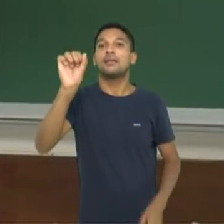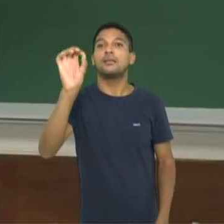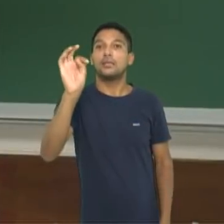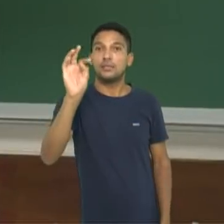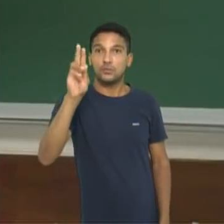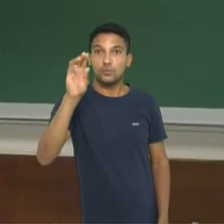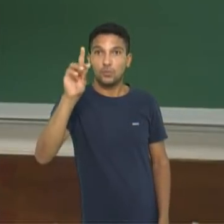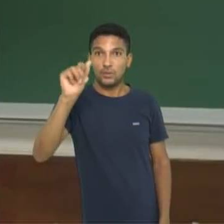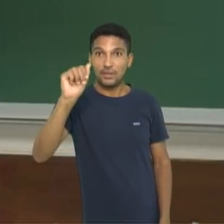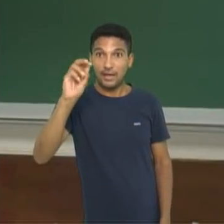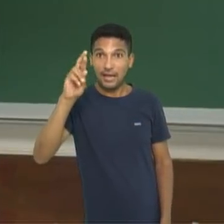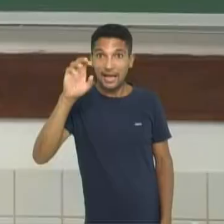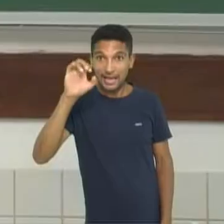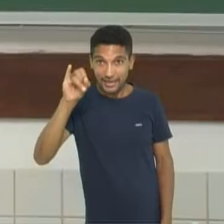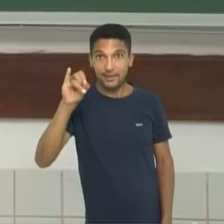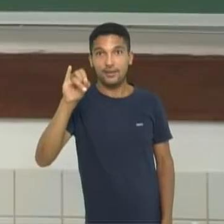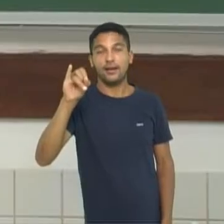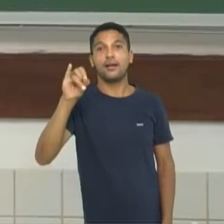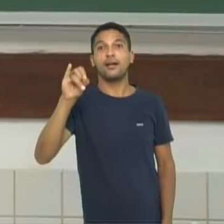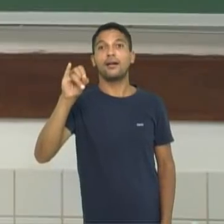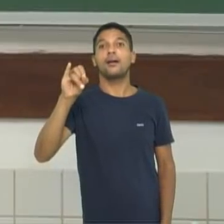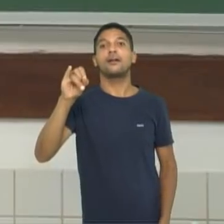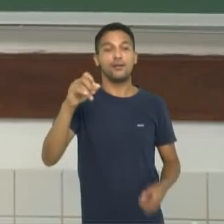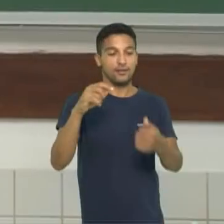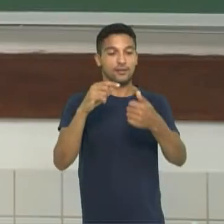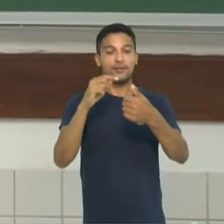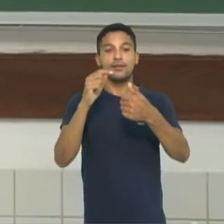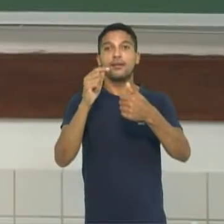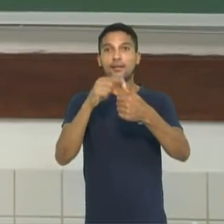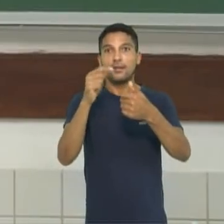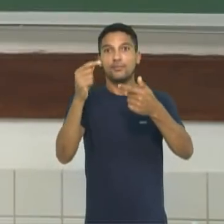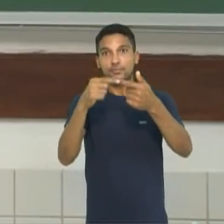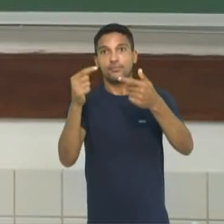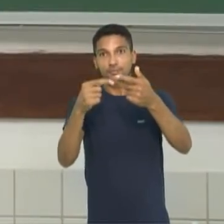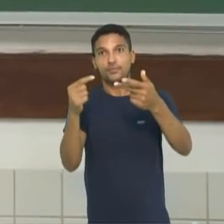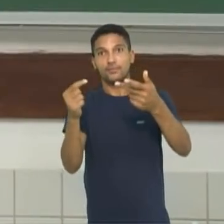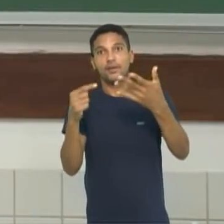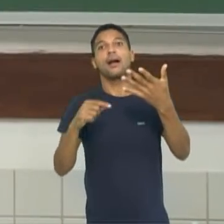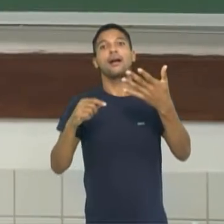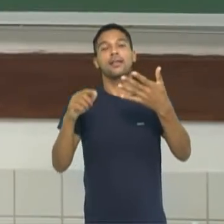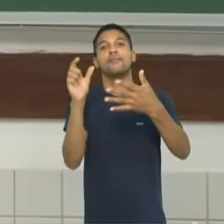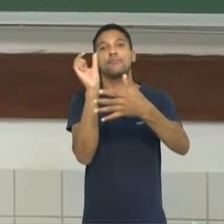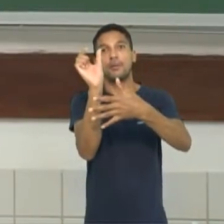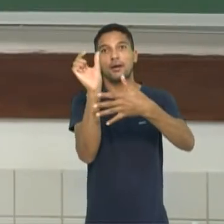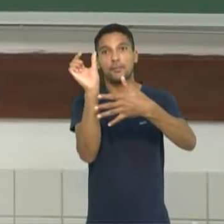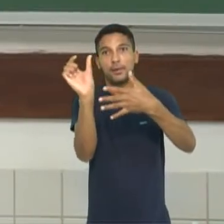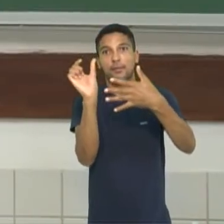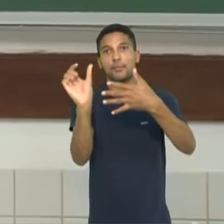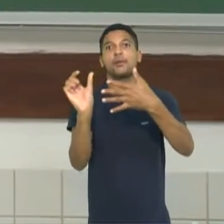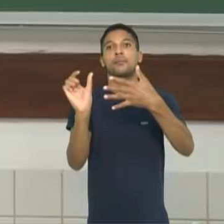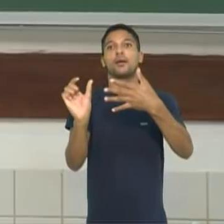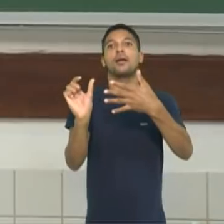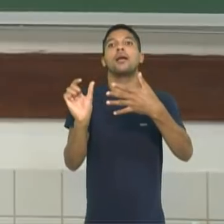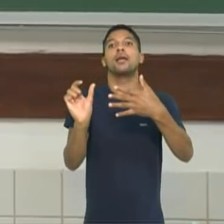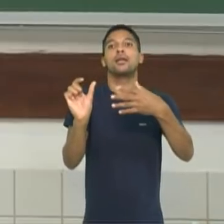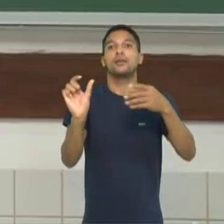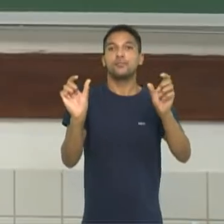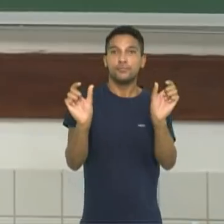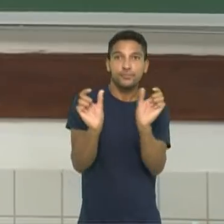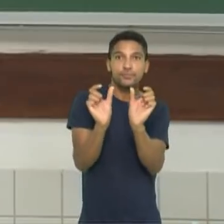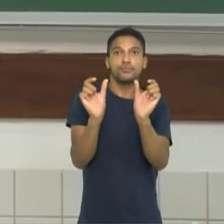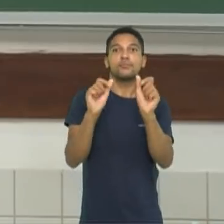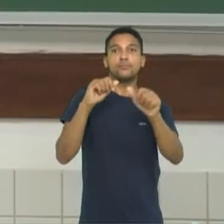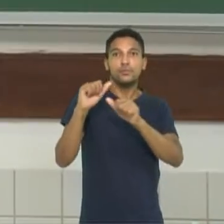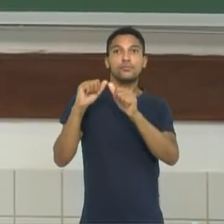tenho duas palavras ali constituindo um verbo, às vezes dois verbos para indicar um, né, que a gente chama de verbo auxiliar e